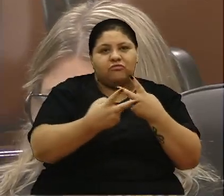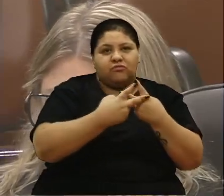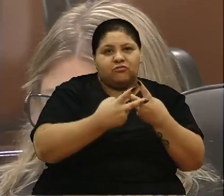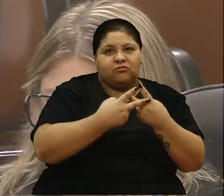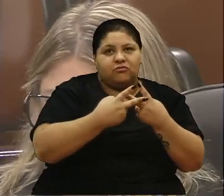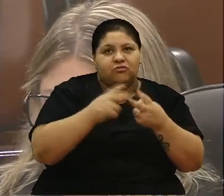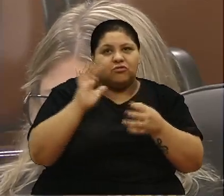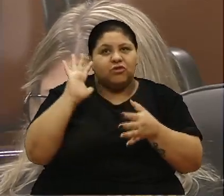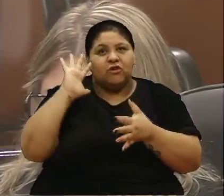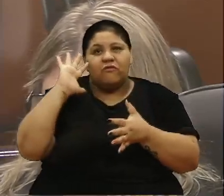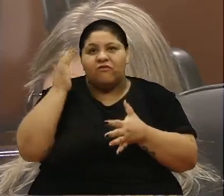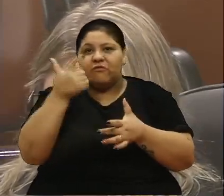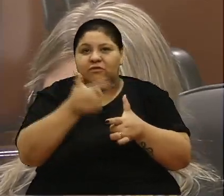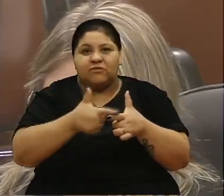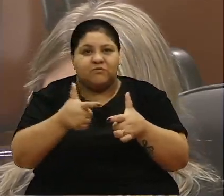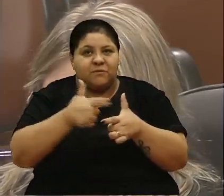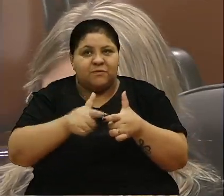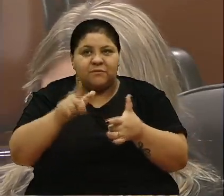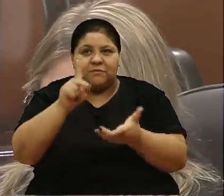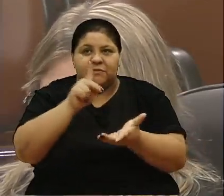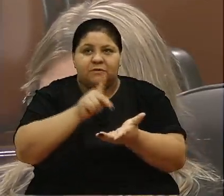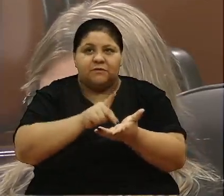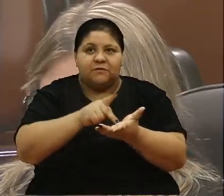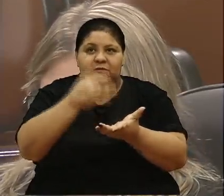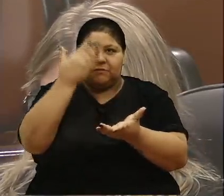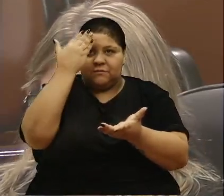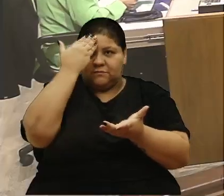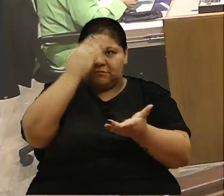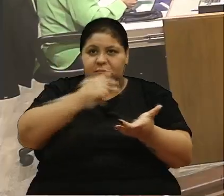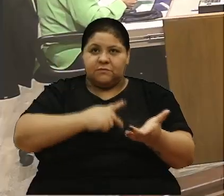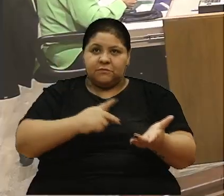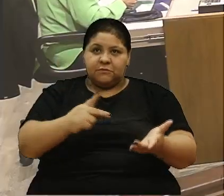e não vamos conseguir atingir o problema de fato. Obrigado, presidente. Obrigado, vereador Rafael.